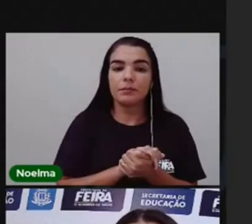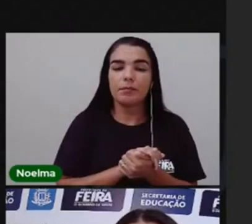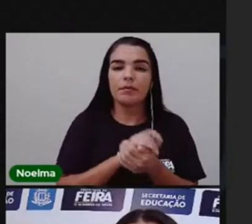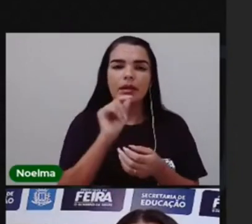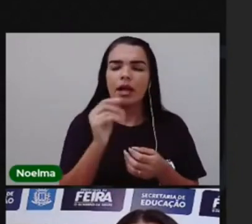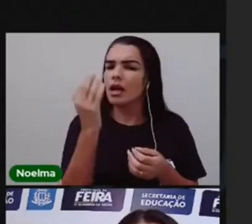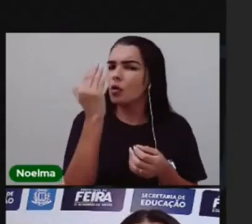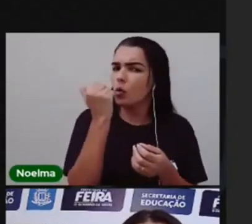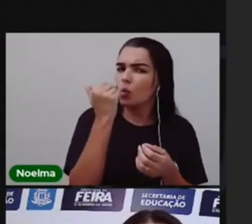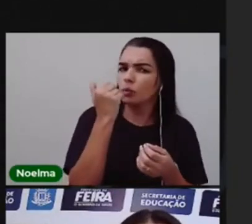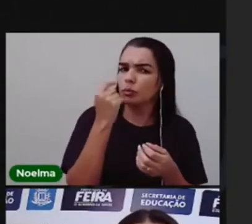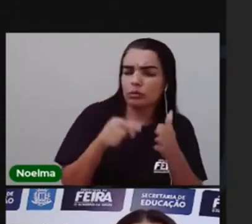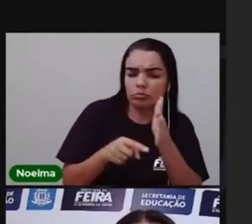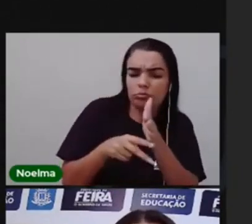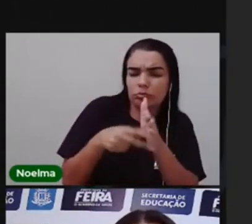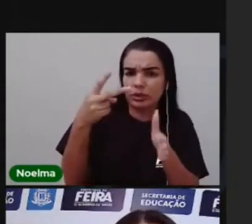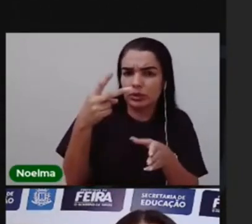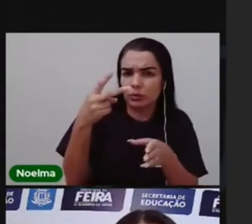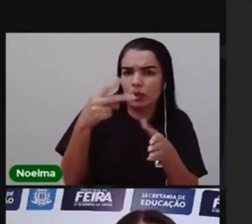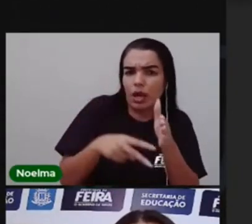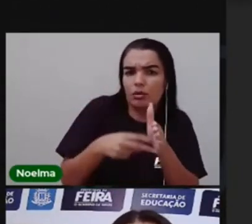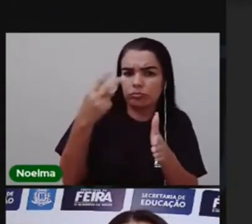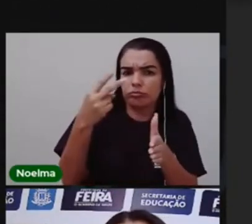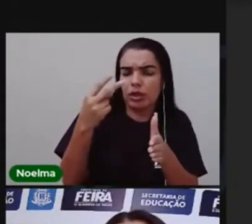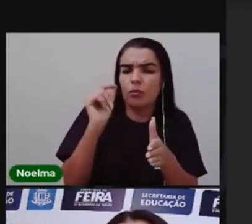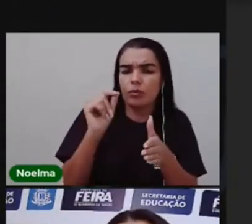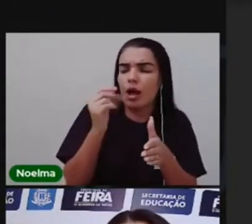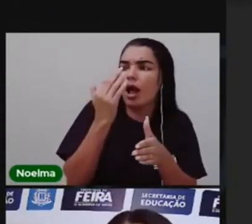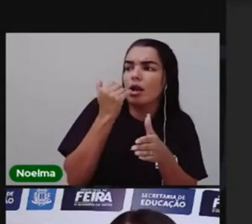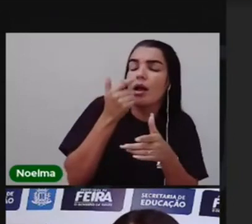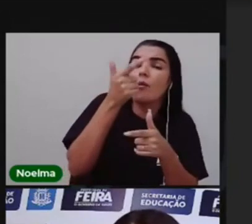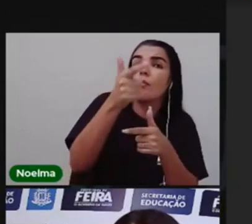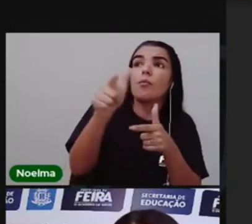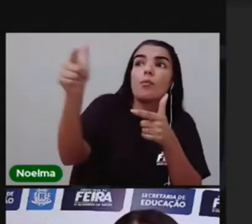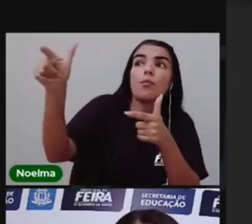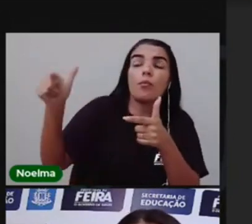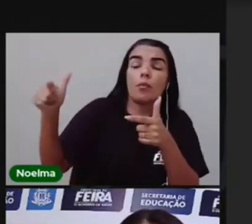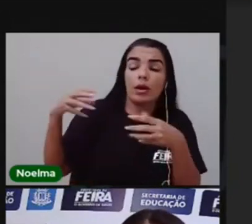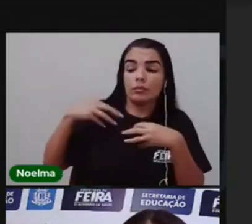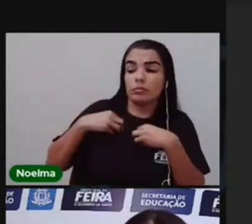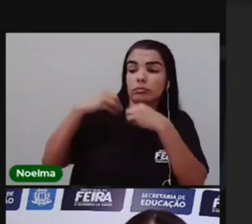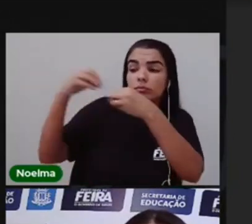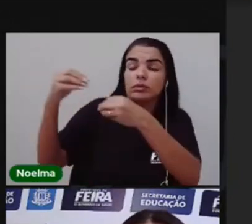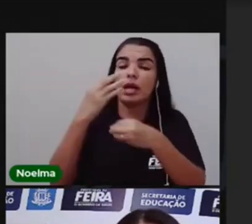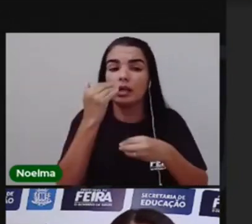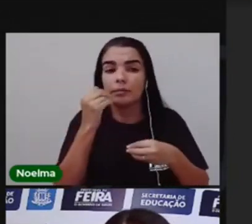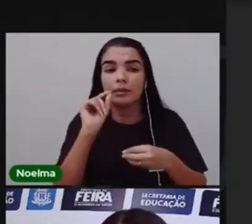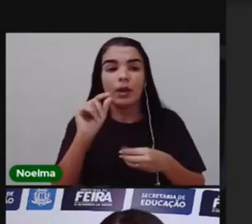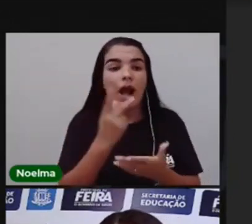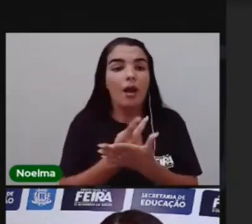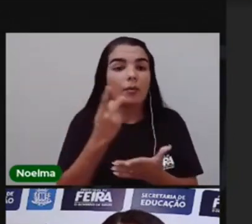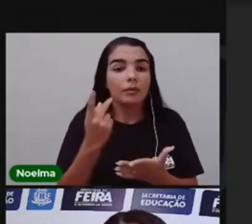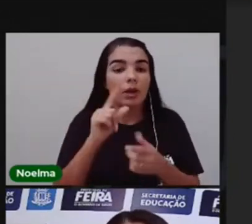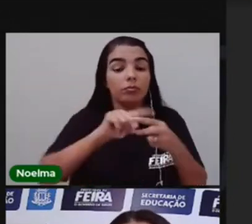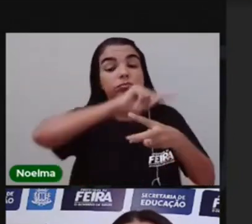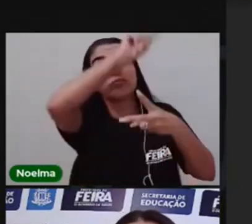Os consumidores secundários, eles também podem servir de alimentos para outros animais. E quando isso acontece, o próximo